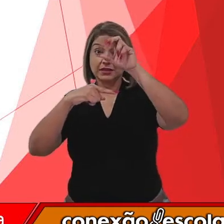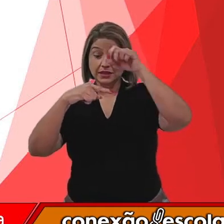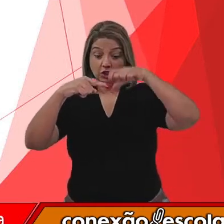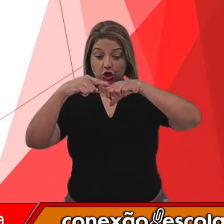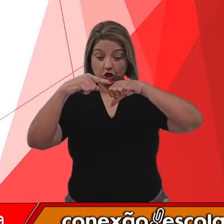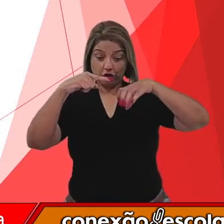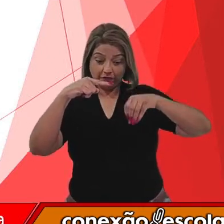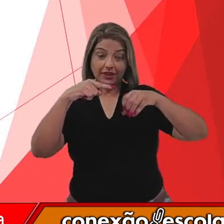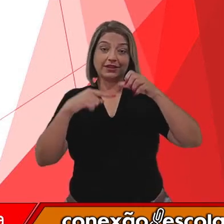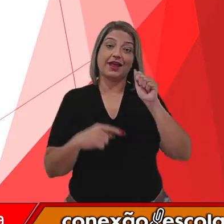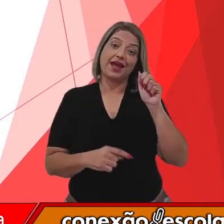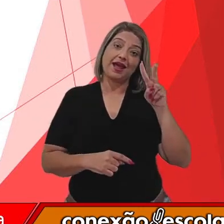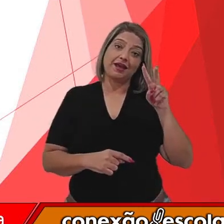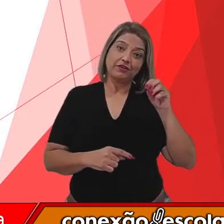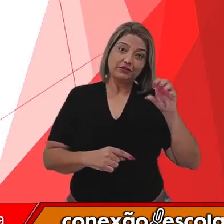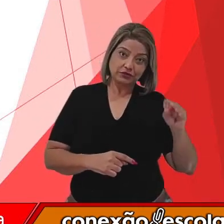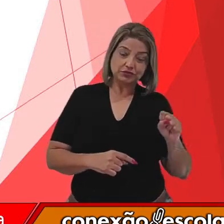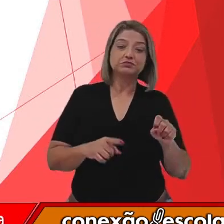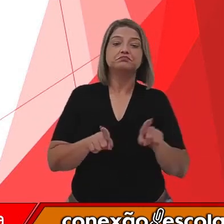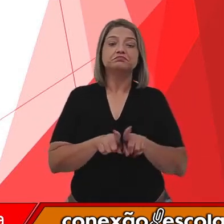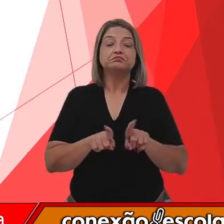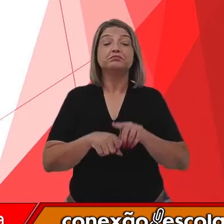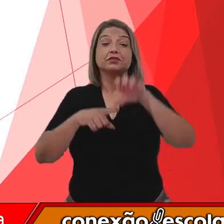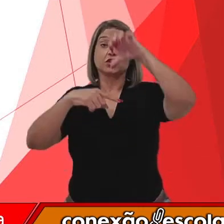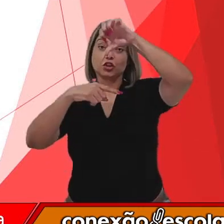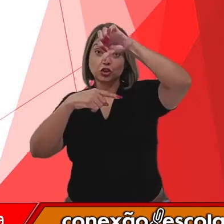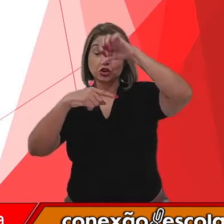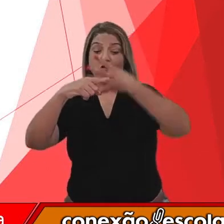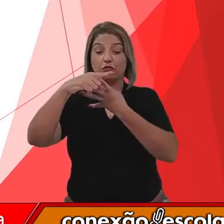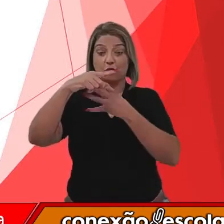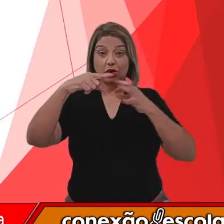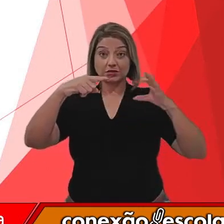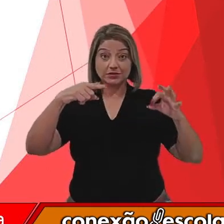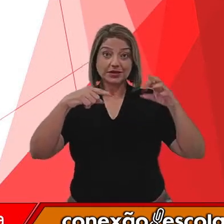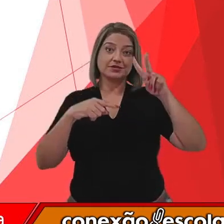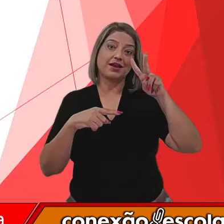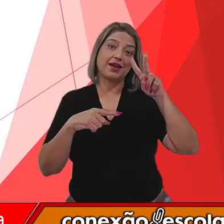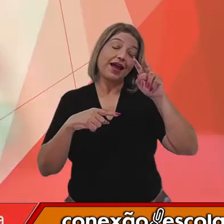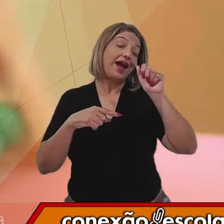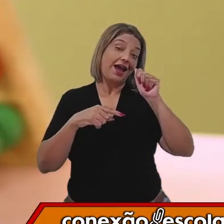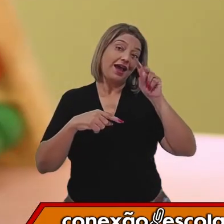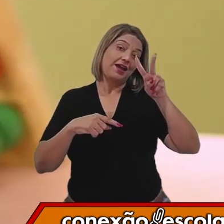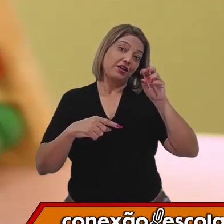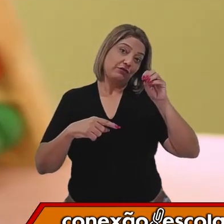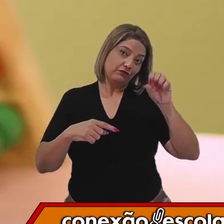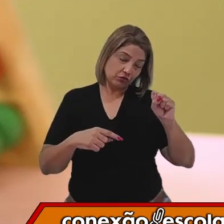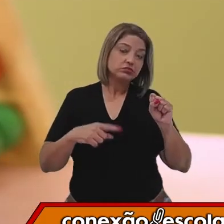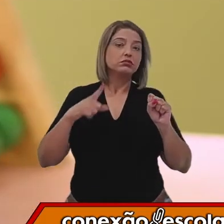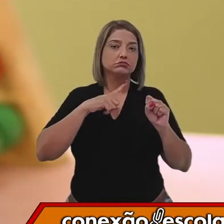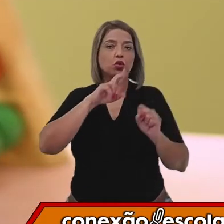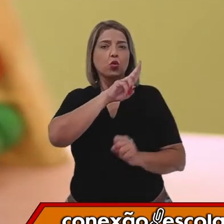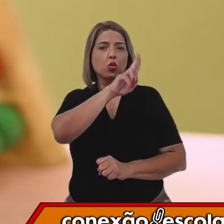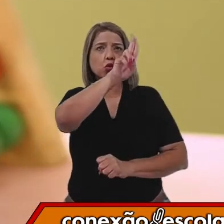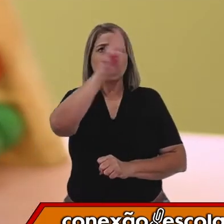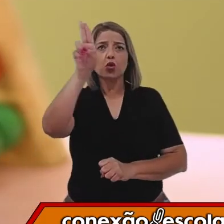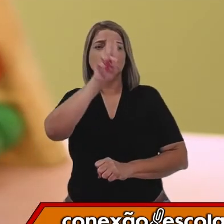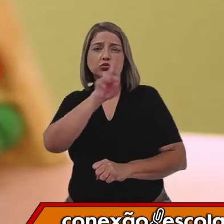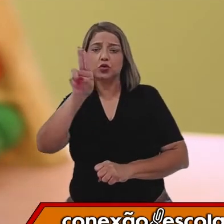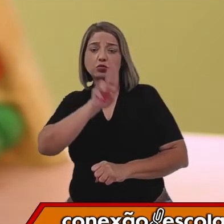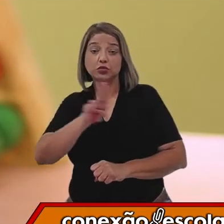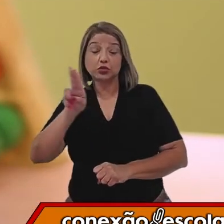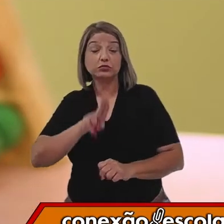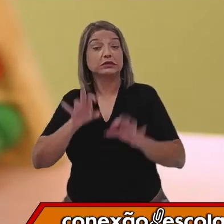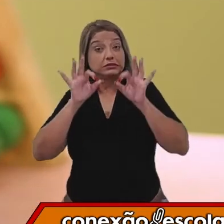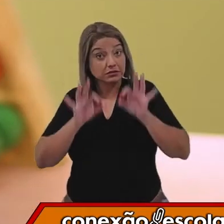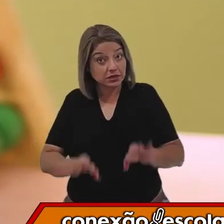avos. E 9, 400 avos. Então, as frações recebem nomes específicos se